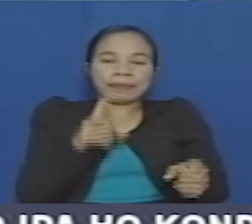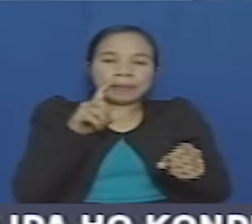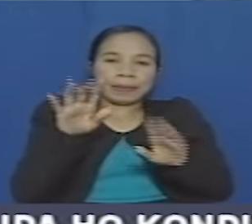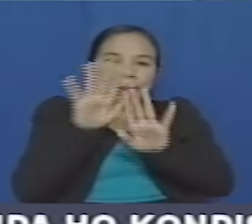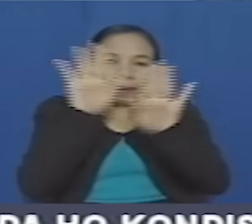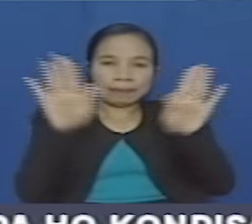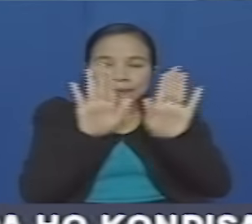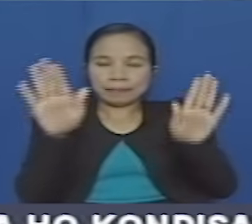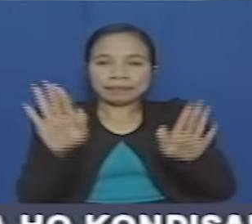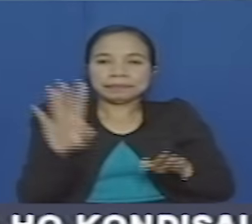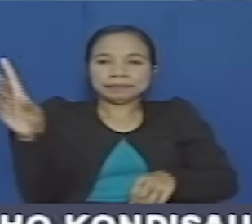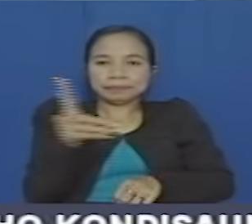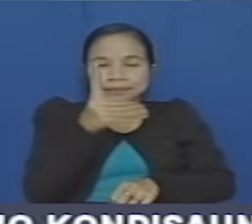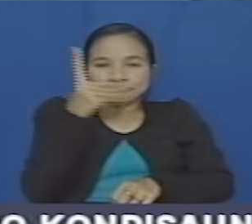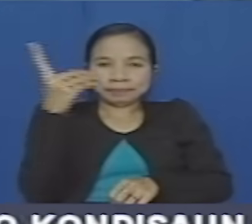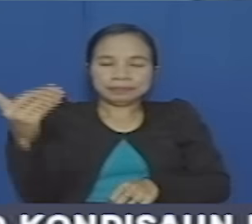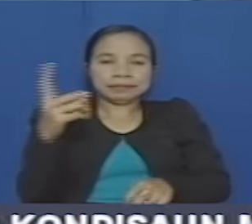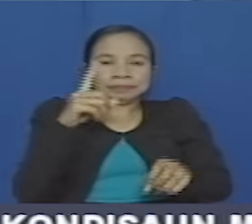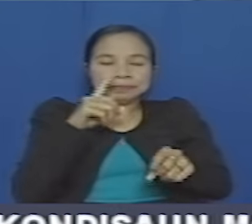madrugada. Mais ou menos